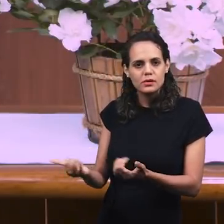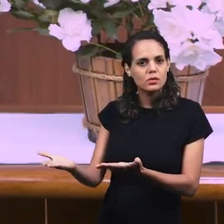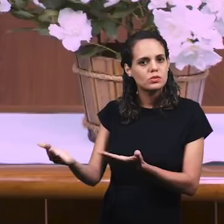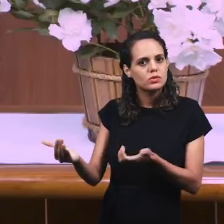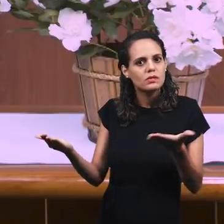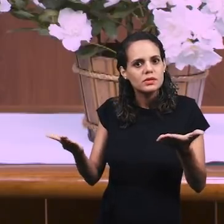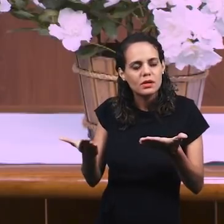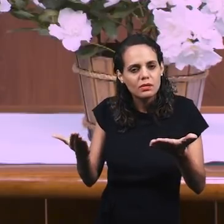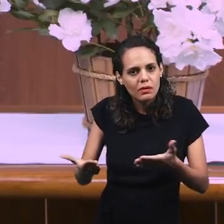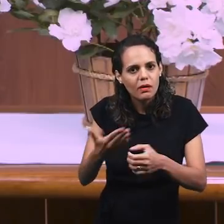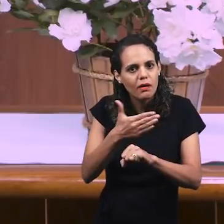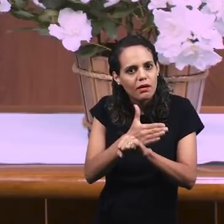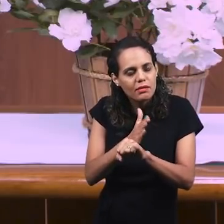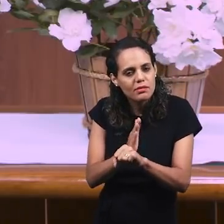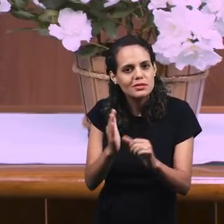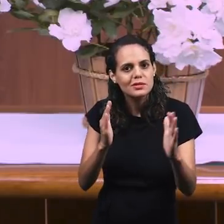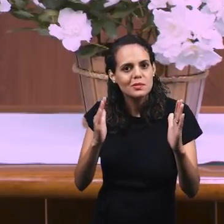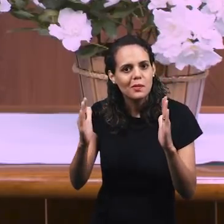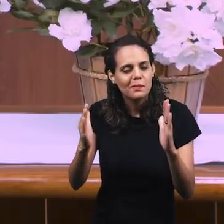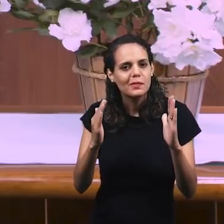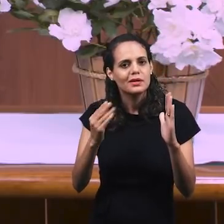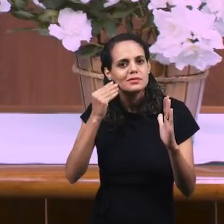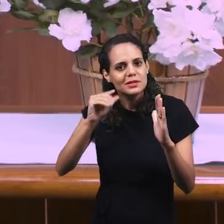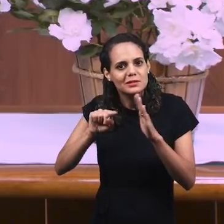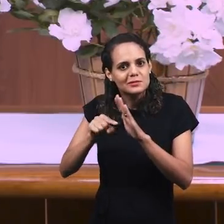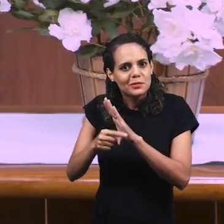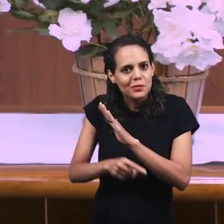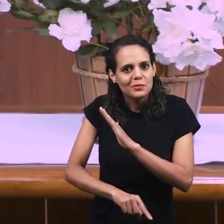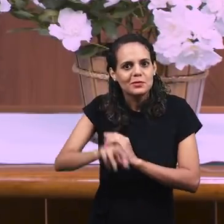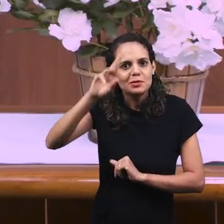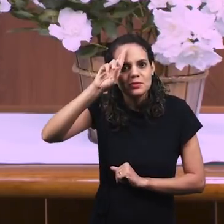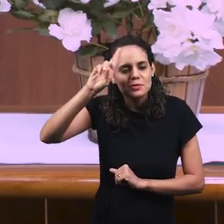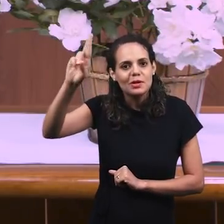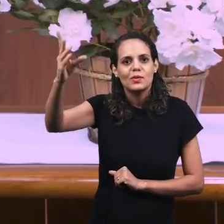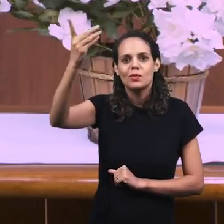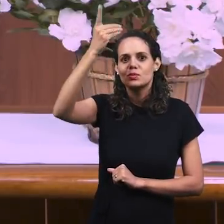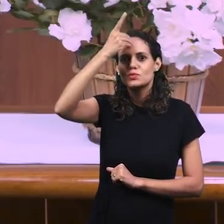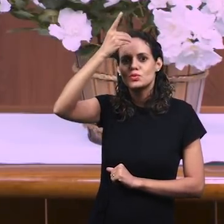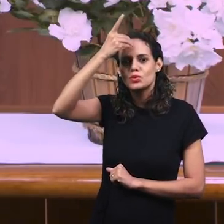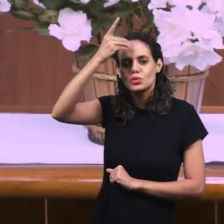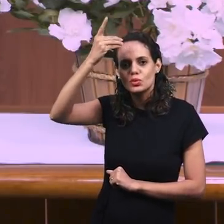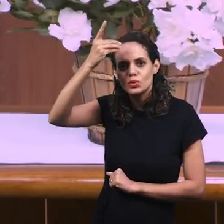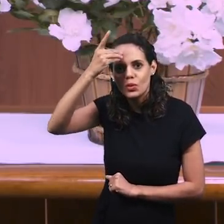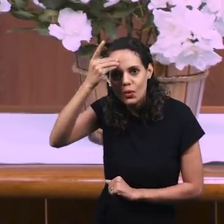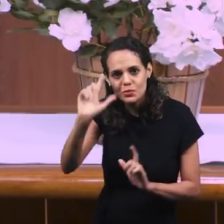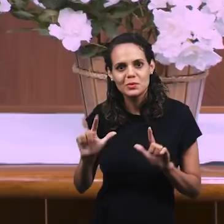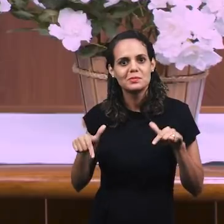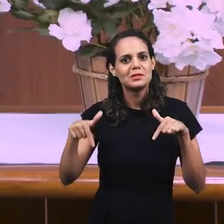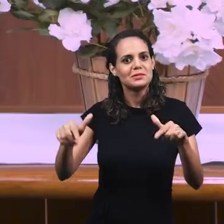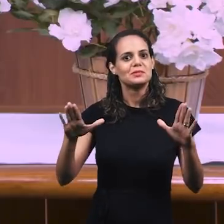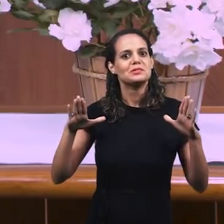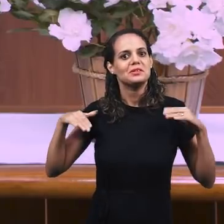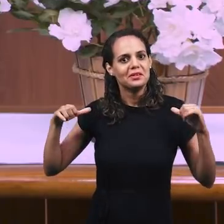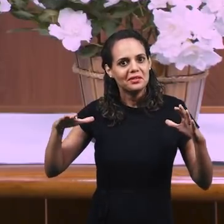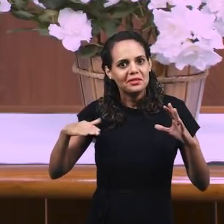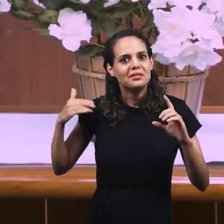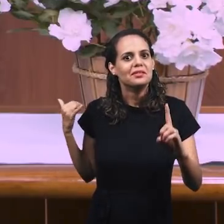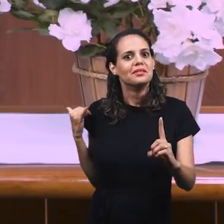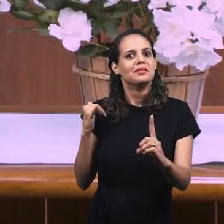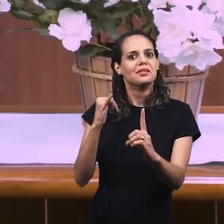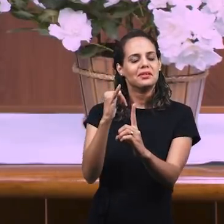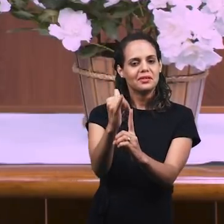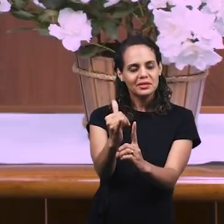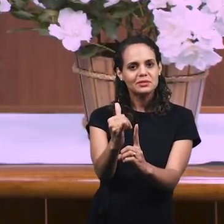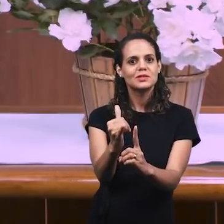vendo que os jovens dessa obra, eles têm experiências reais com o Senhor, profundas, de dons, de operação de anjos,